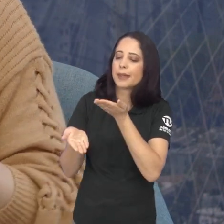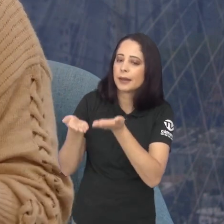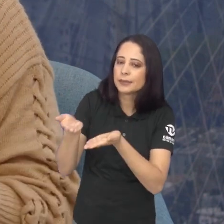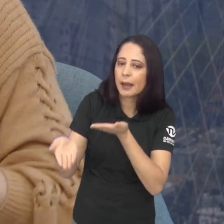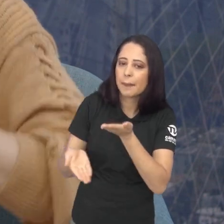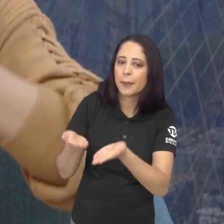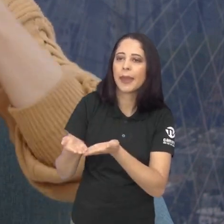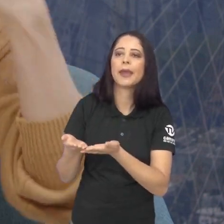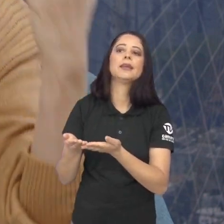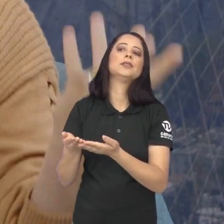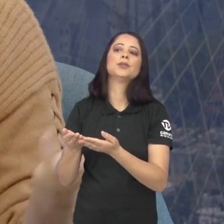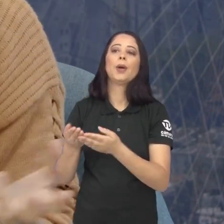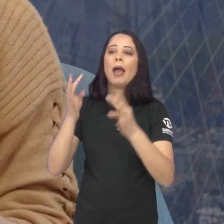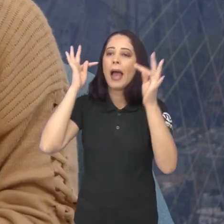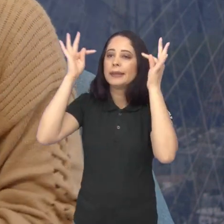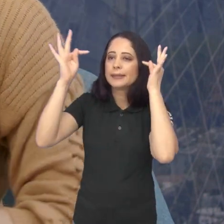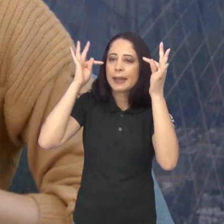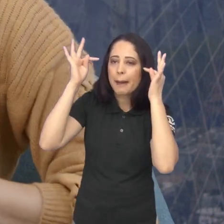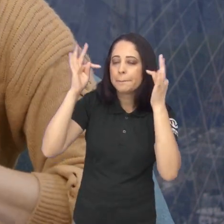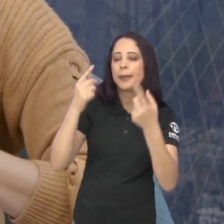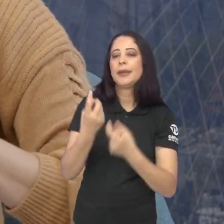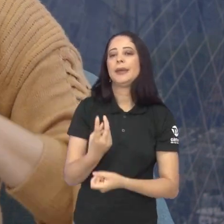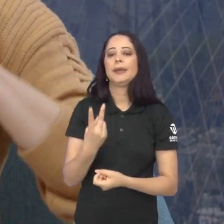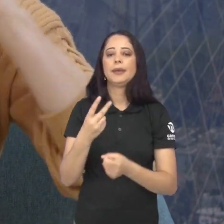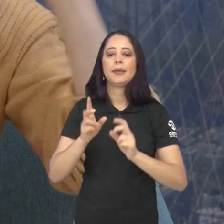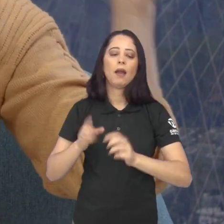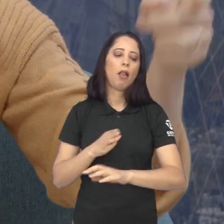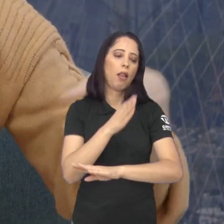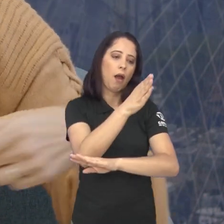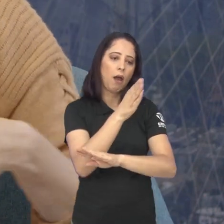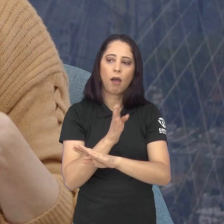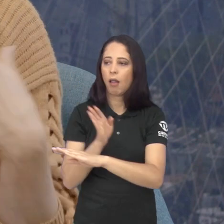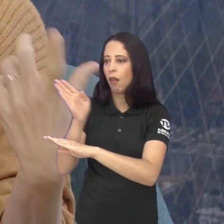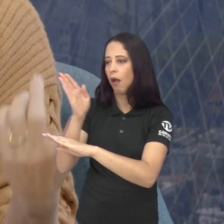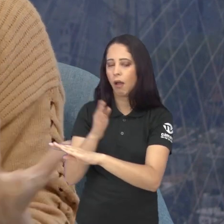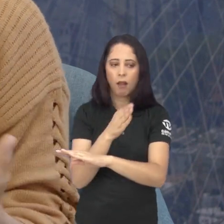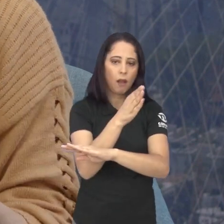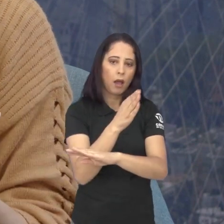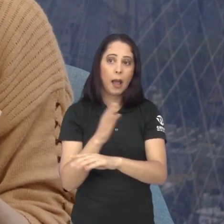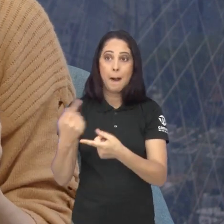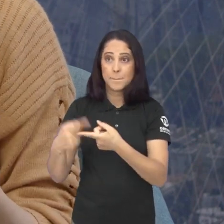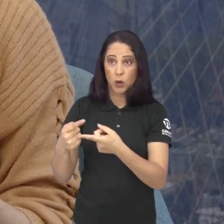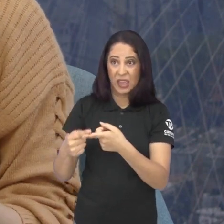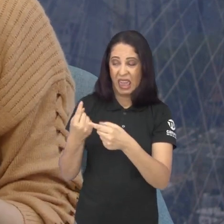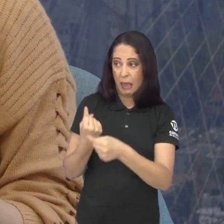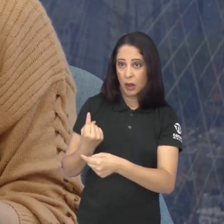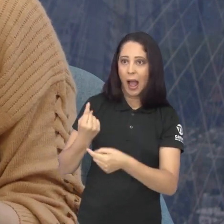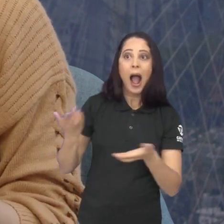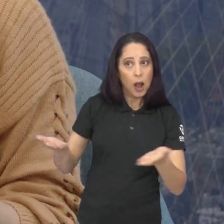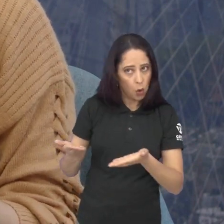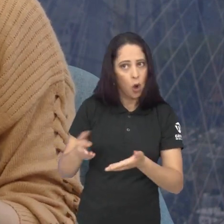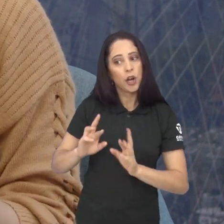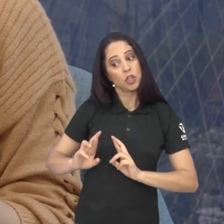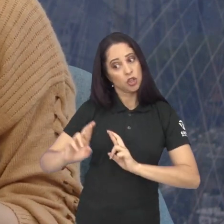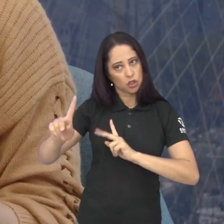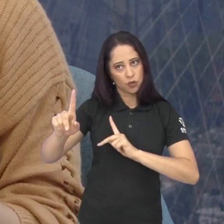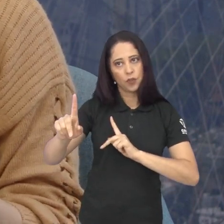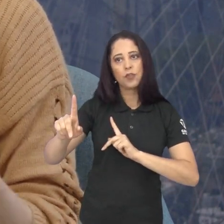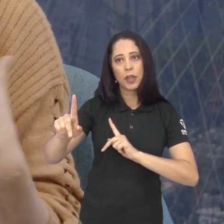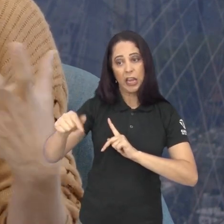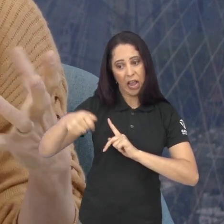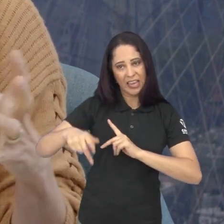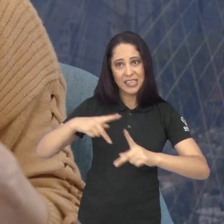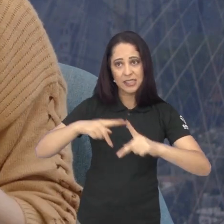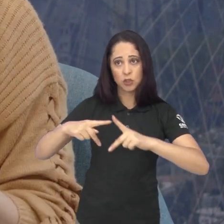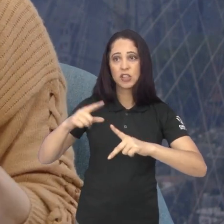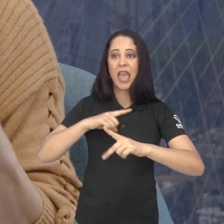de 2, 3 terapias por dia, de ficar levando de um lugar para outro, porque na época, né, hoje em dia é um pouquinho diferente. Em